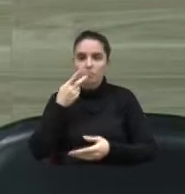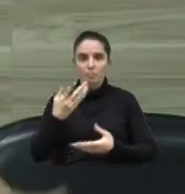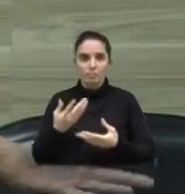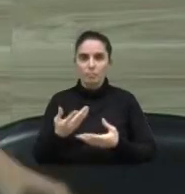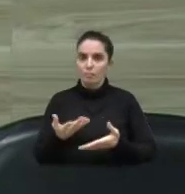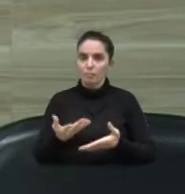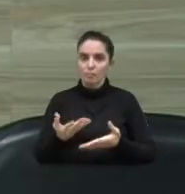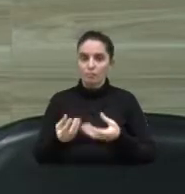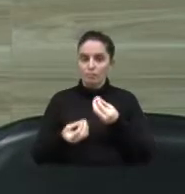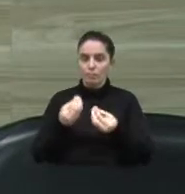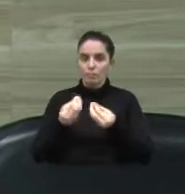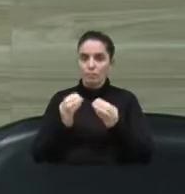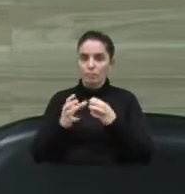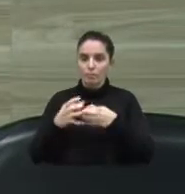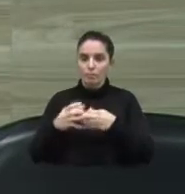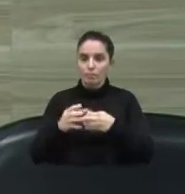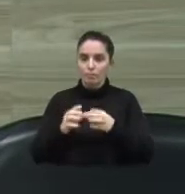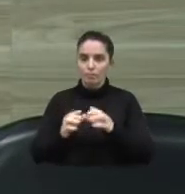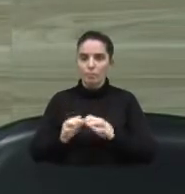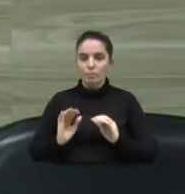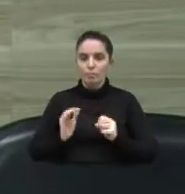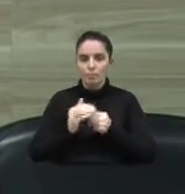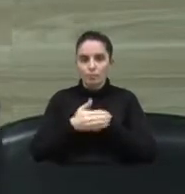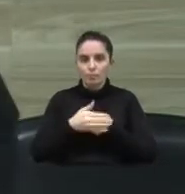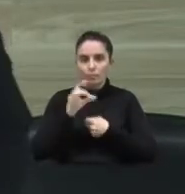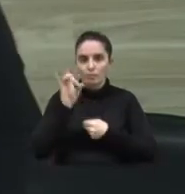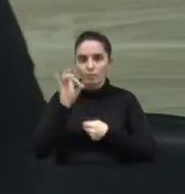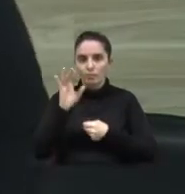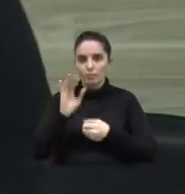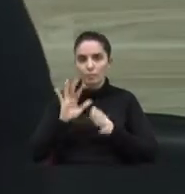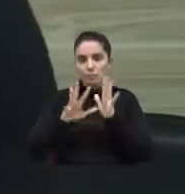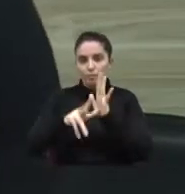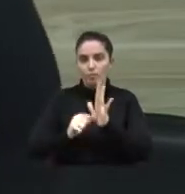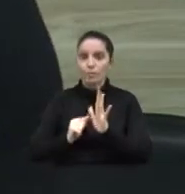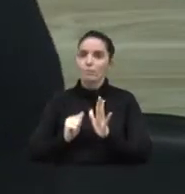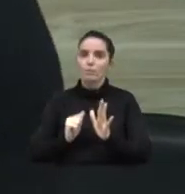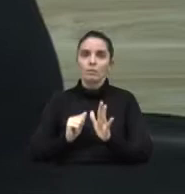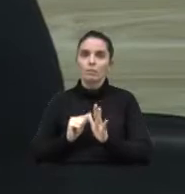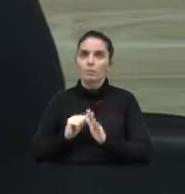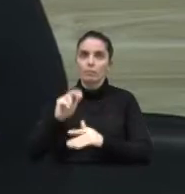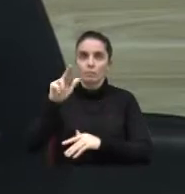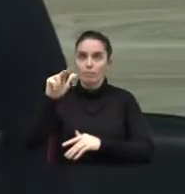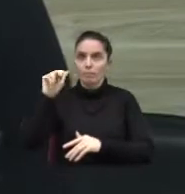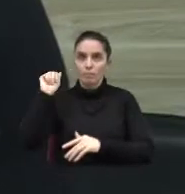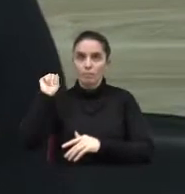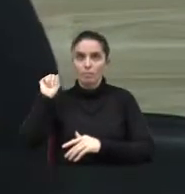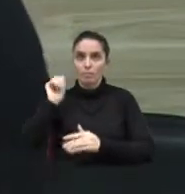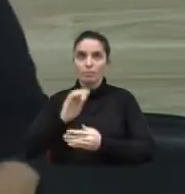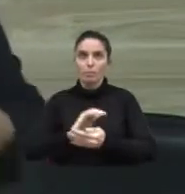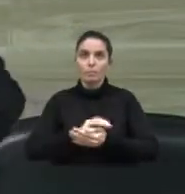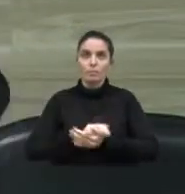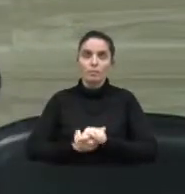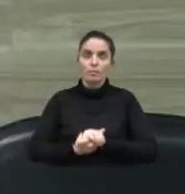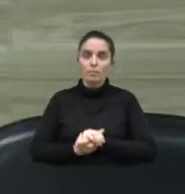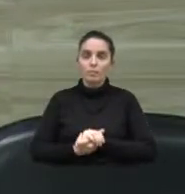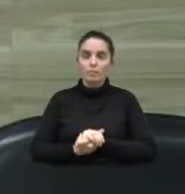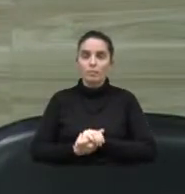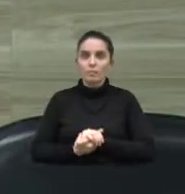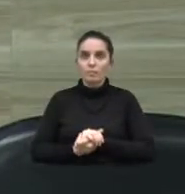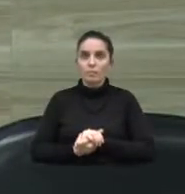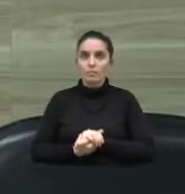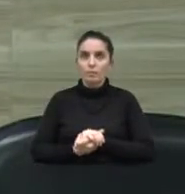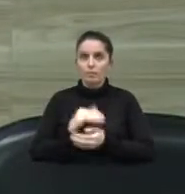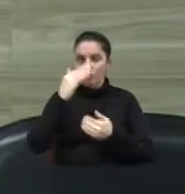só bandido. Nunca entrou esse tipo de comentário dentro da Comissão de Direitos Humanos dessa casa.